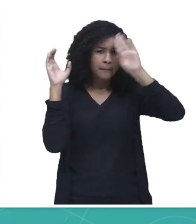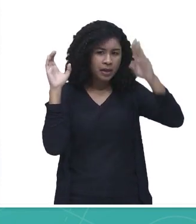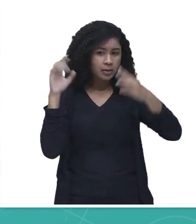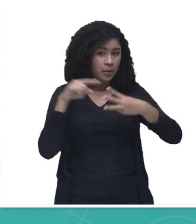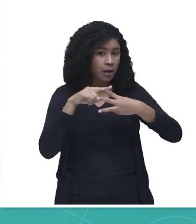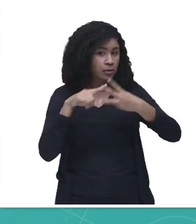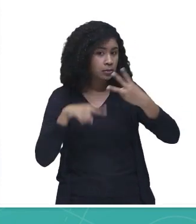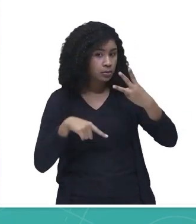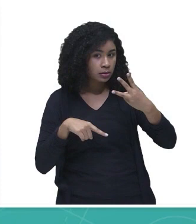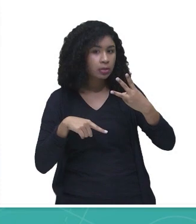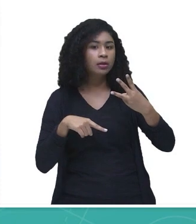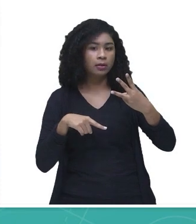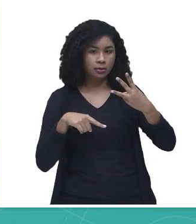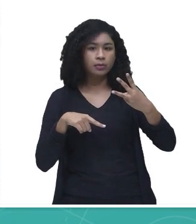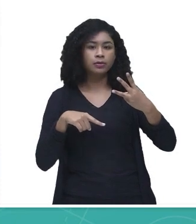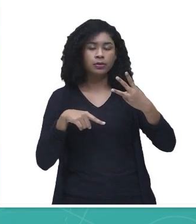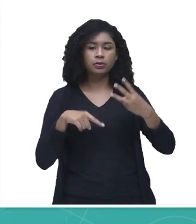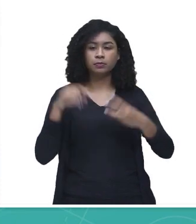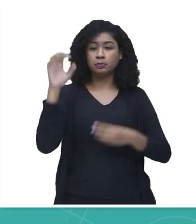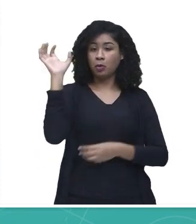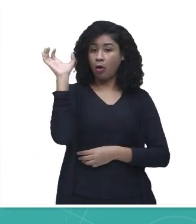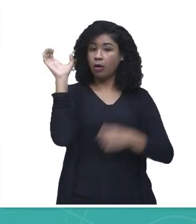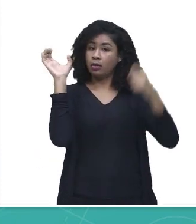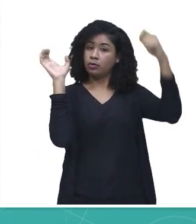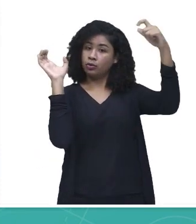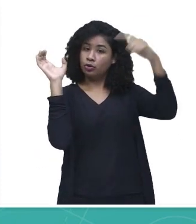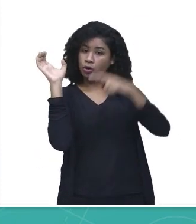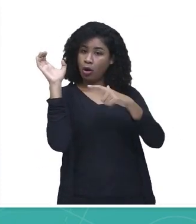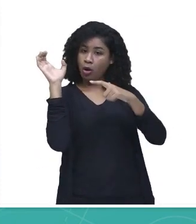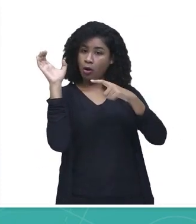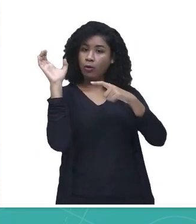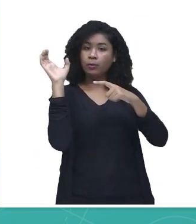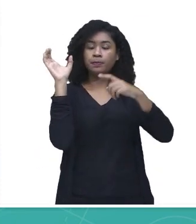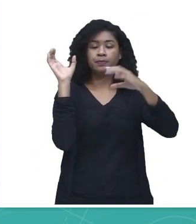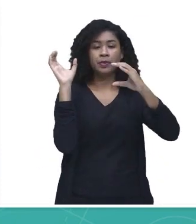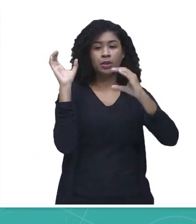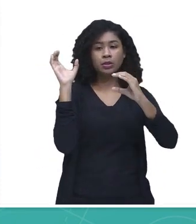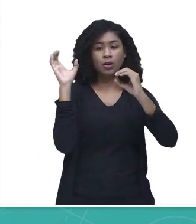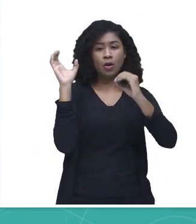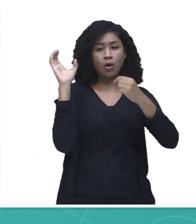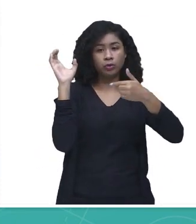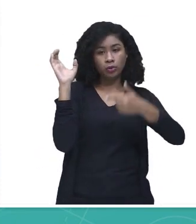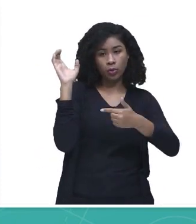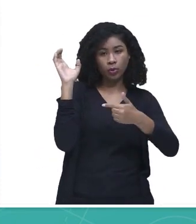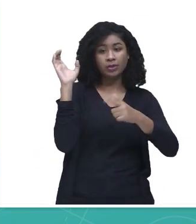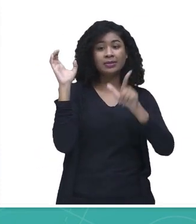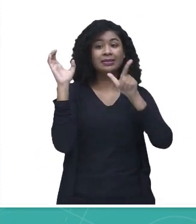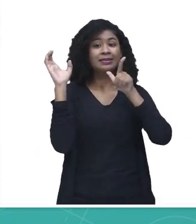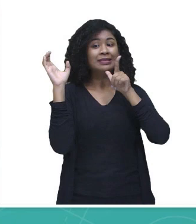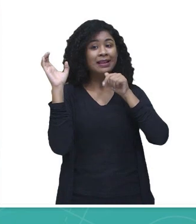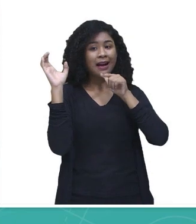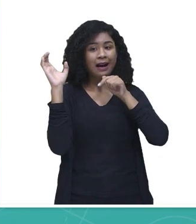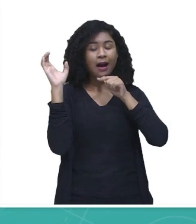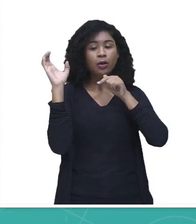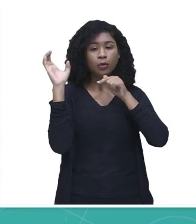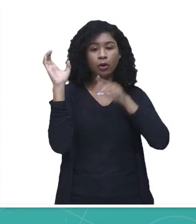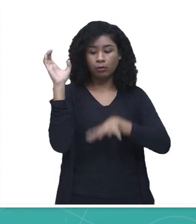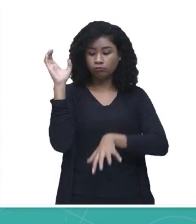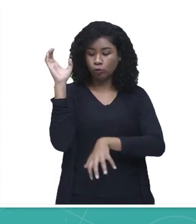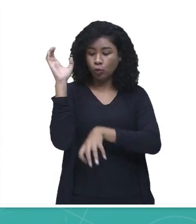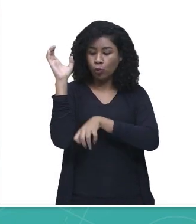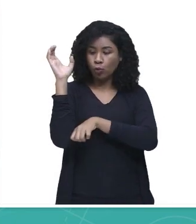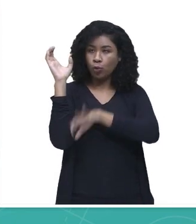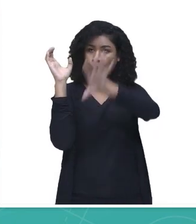fotossíntese: sol, gás carbônico e água, tá? E aí o que acontece?